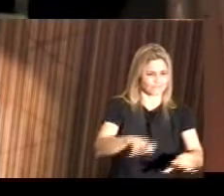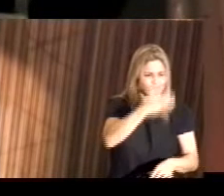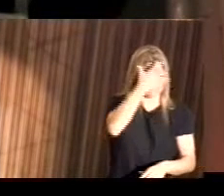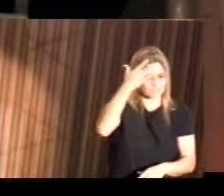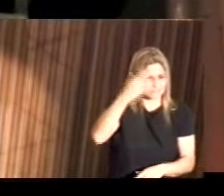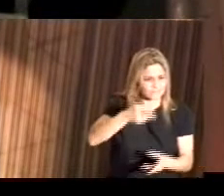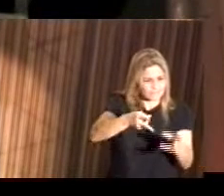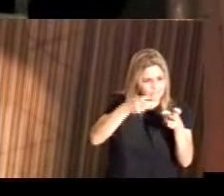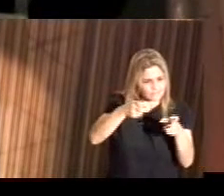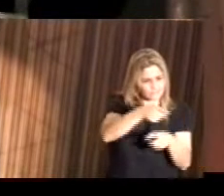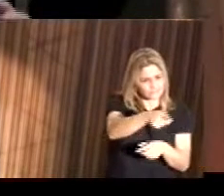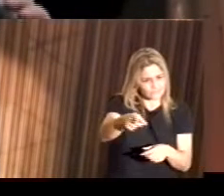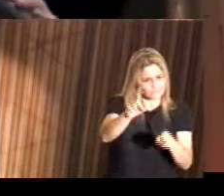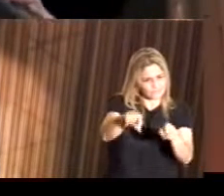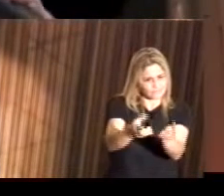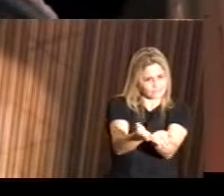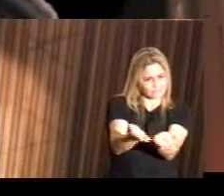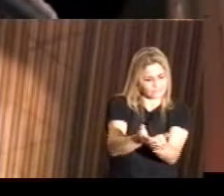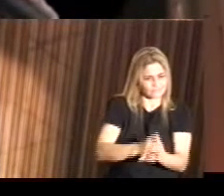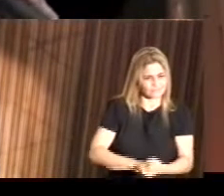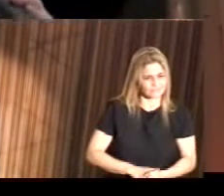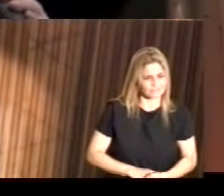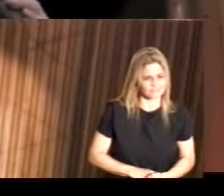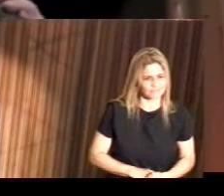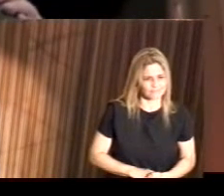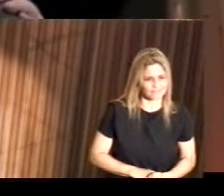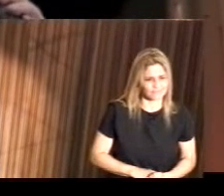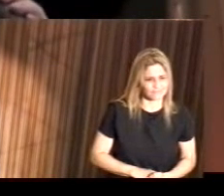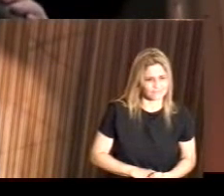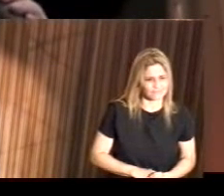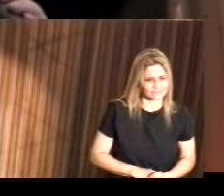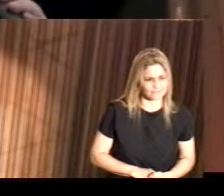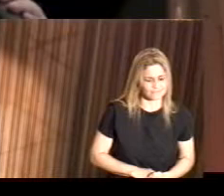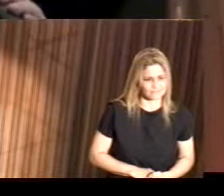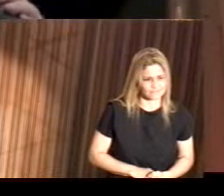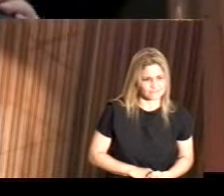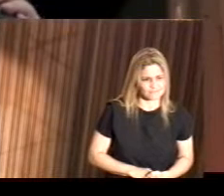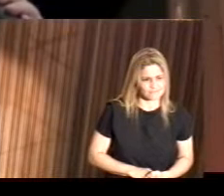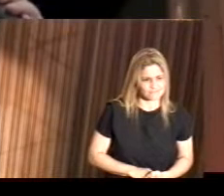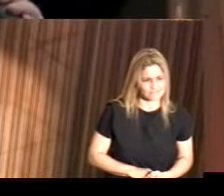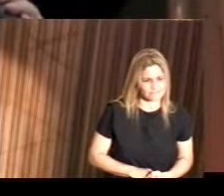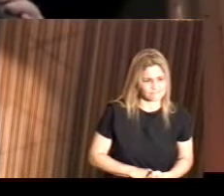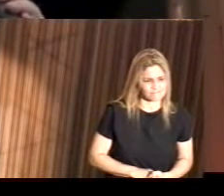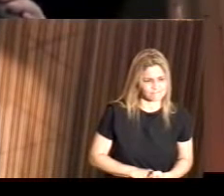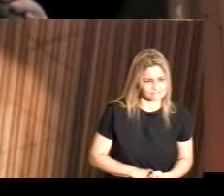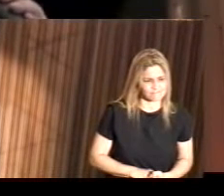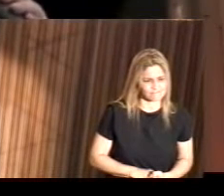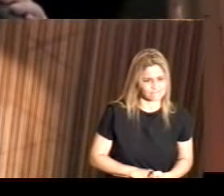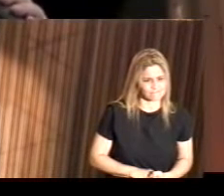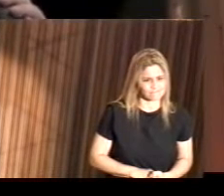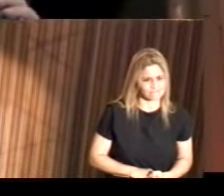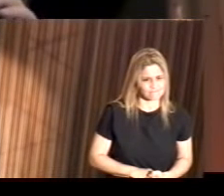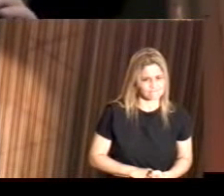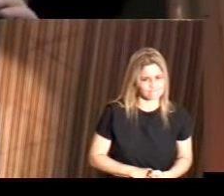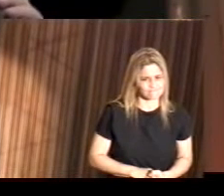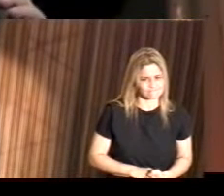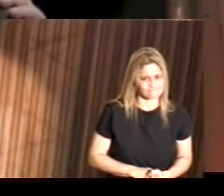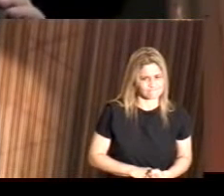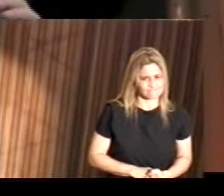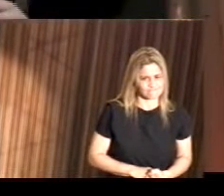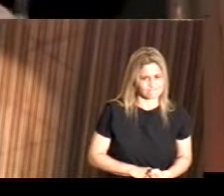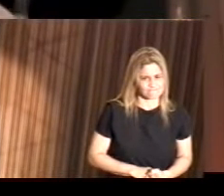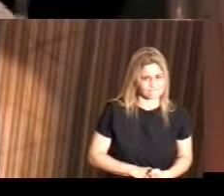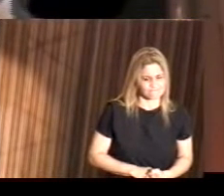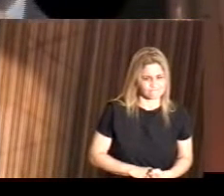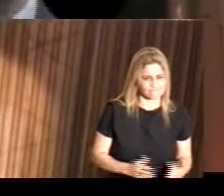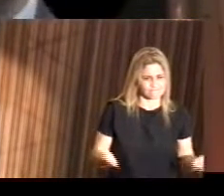Deus, do que ser elogiado por esse mundo e perder a graça de Jesus na minha vida.